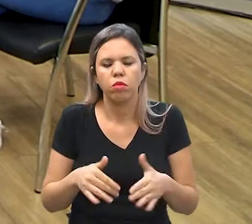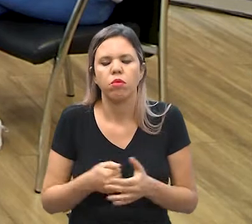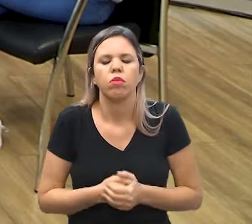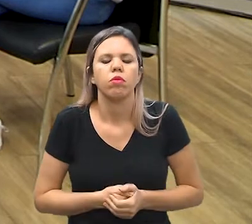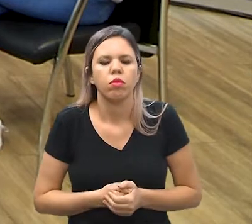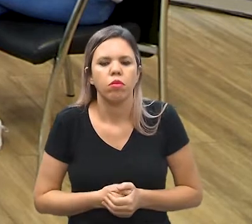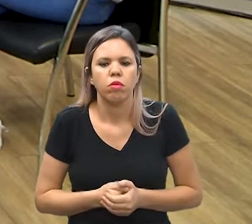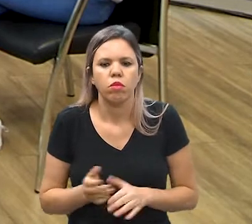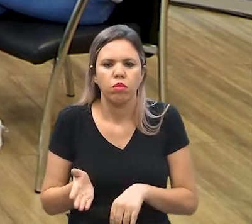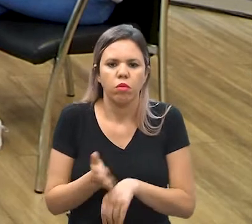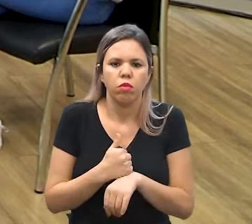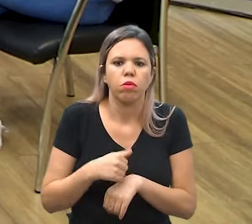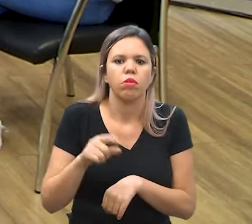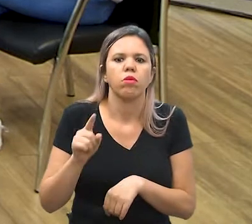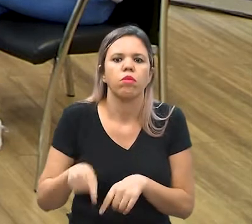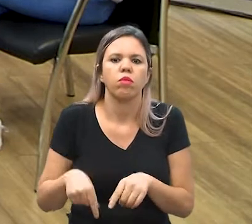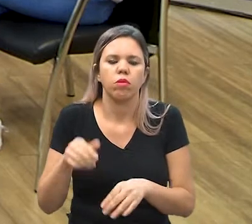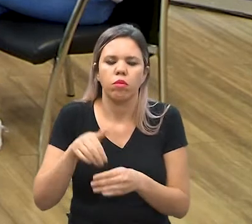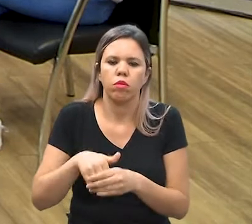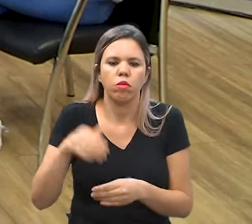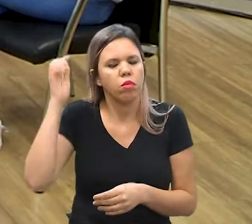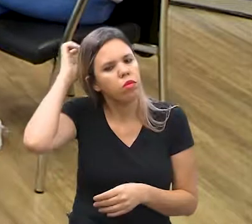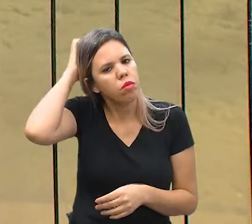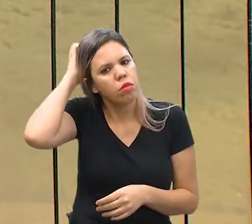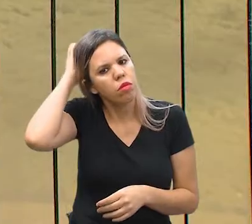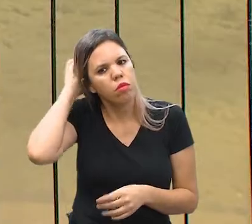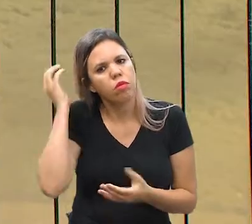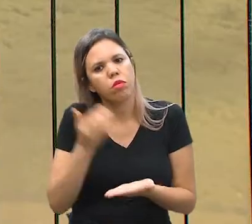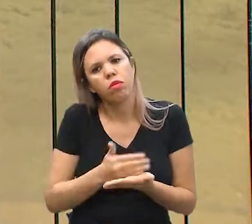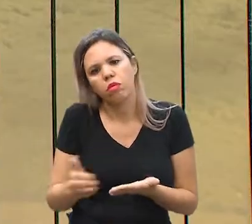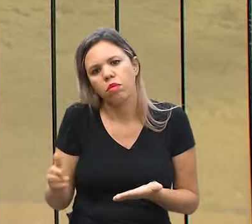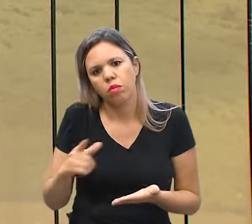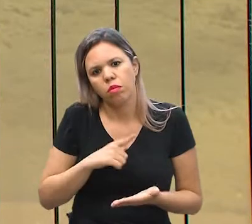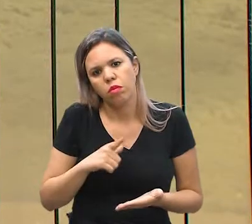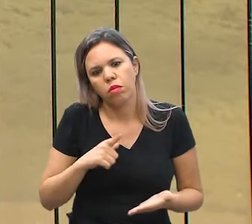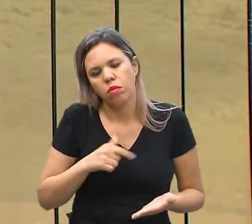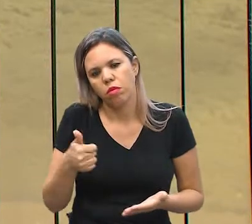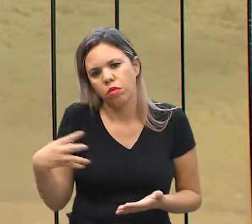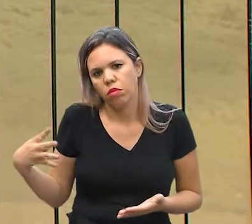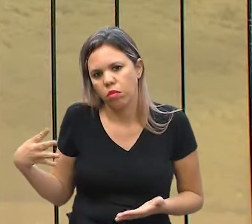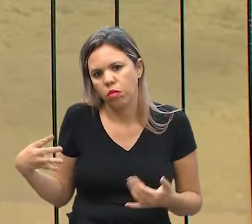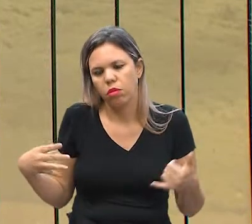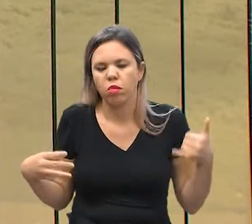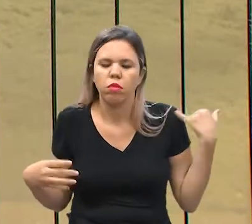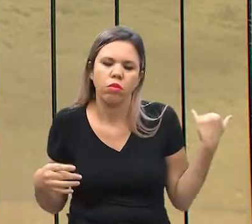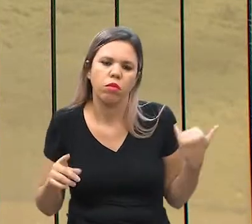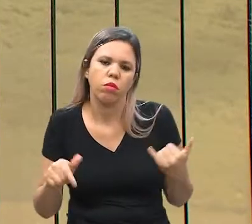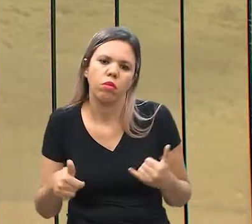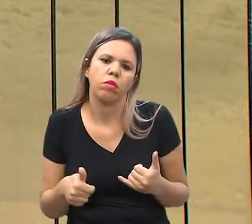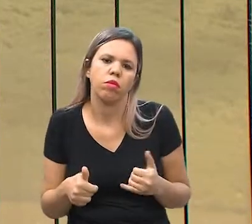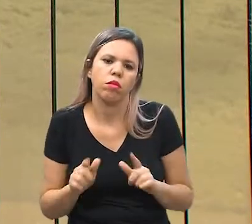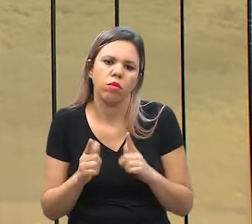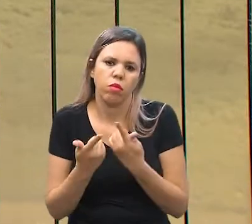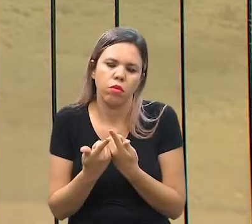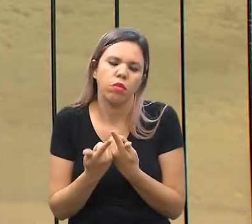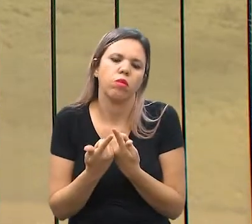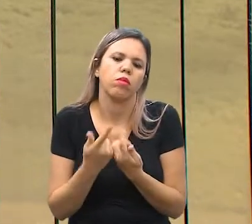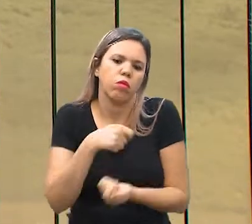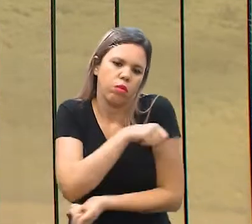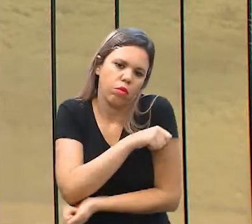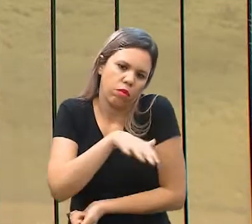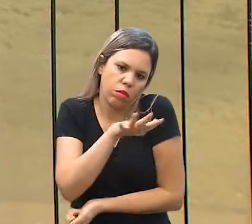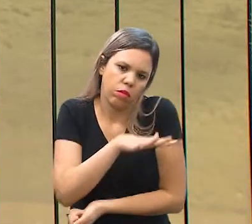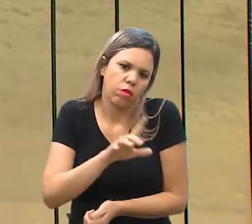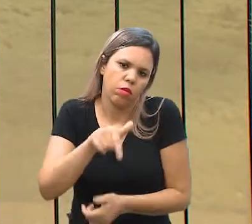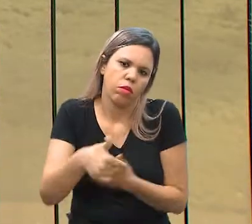na faixa um pouco antes do voto, né? Que ele começa entre os 14 anos, com grêmios,